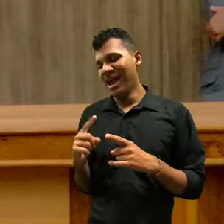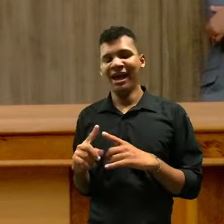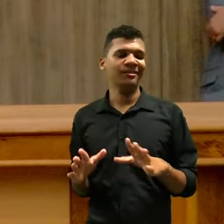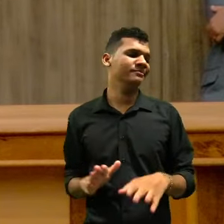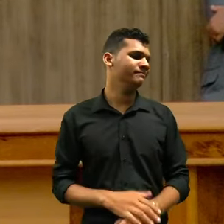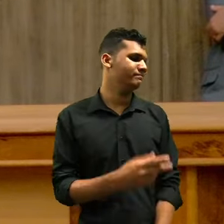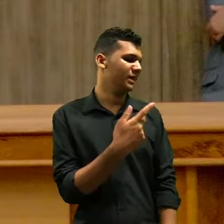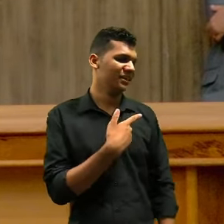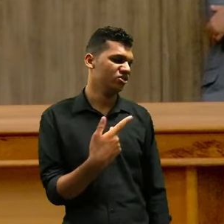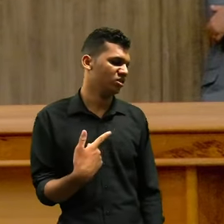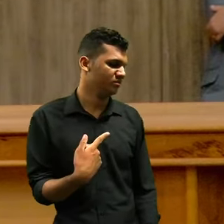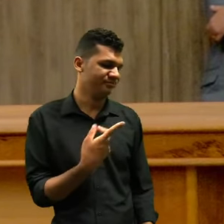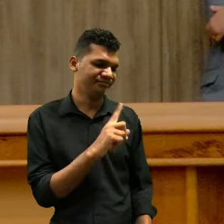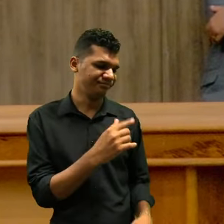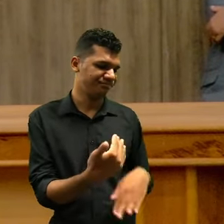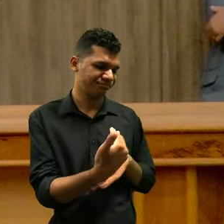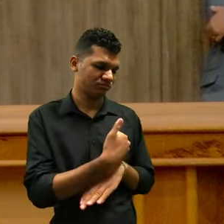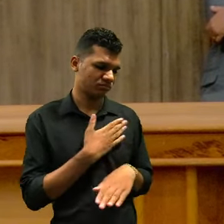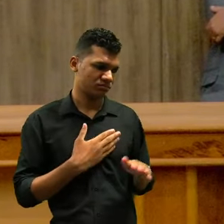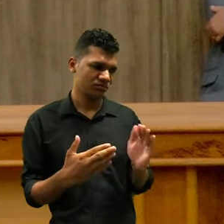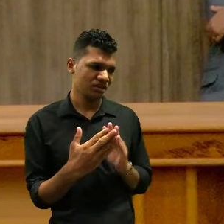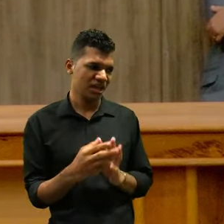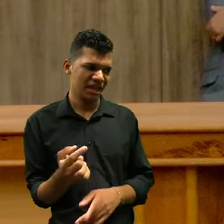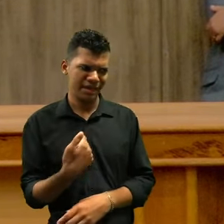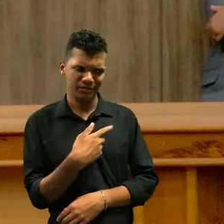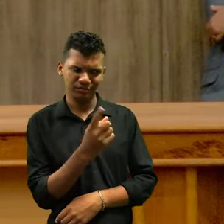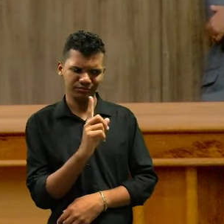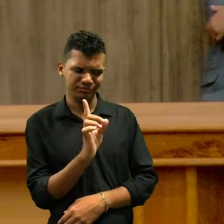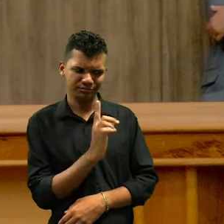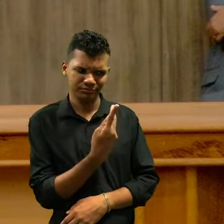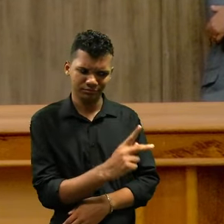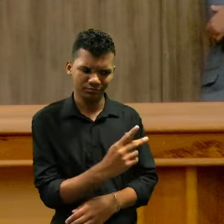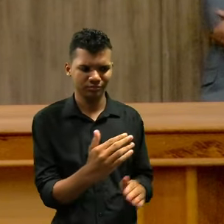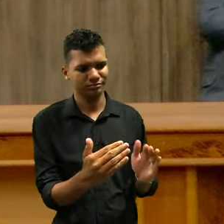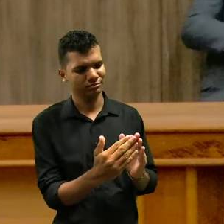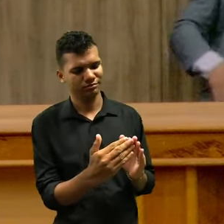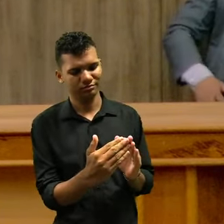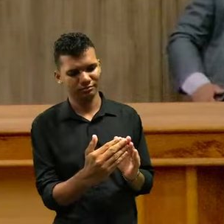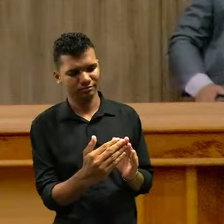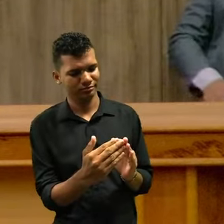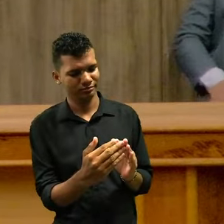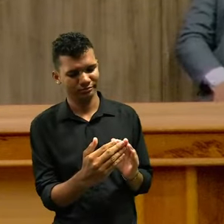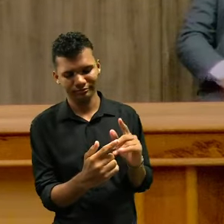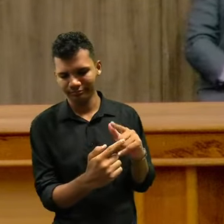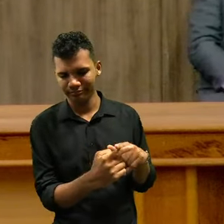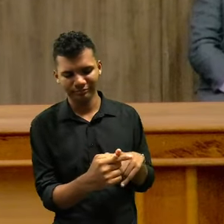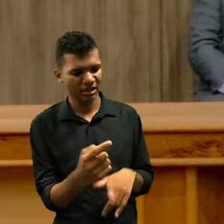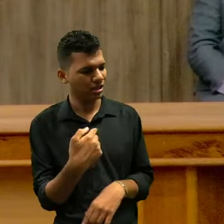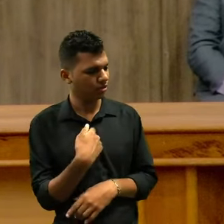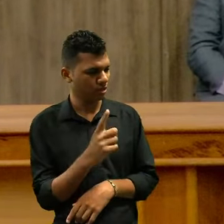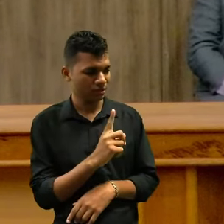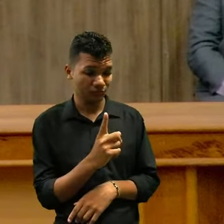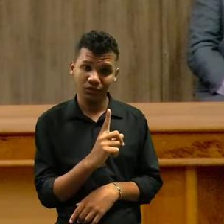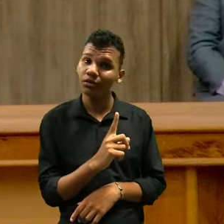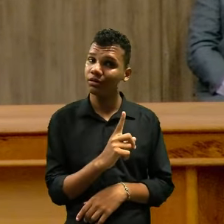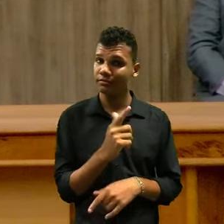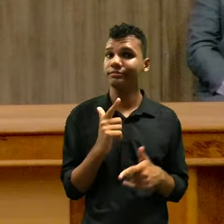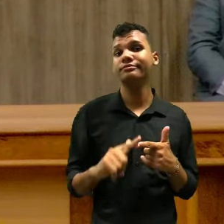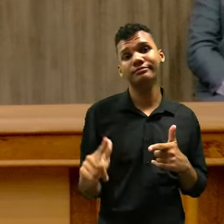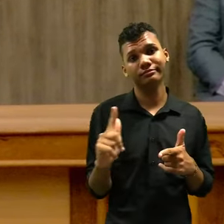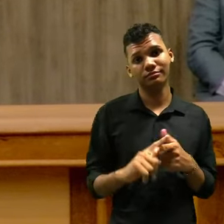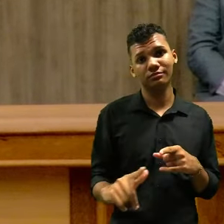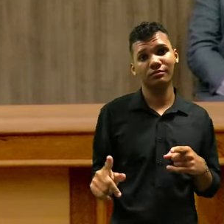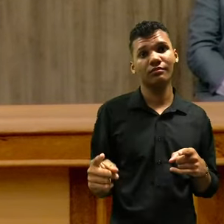casa eu não vou mais paraa sua igreja não é um encosto pastor Oziel é eu não é assim porque ele